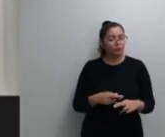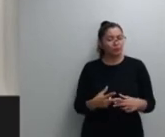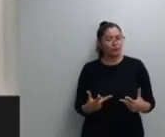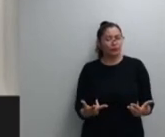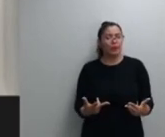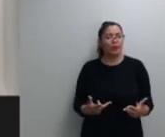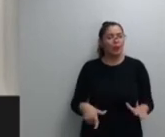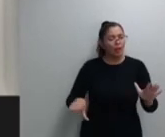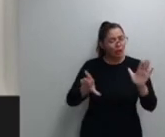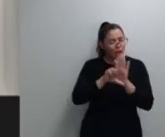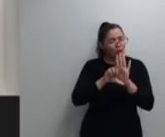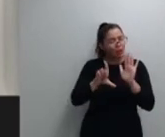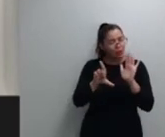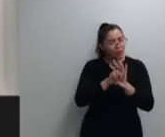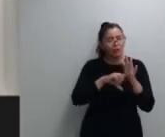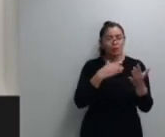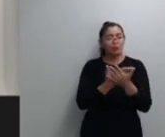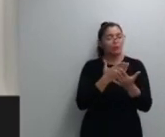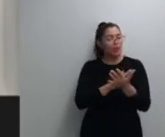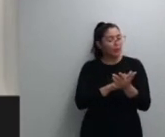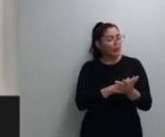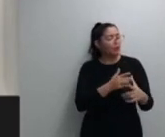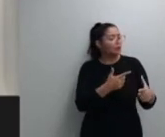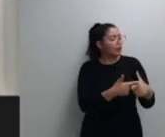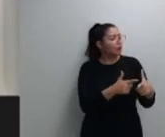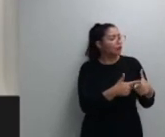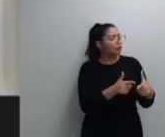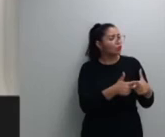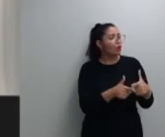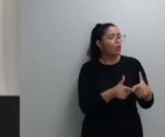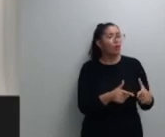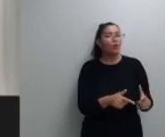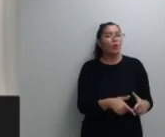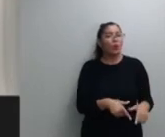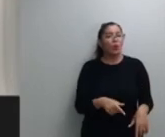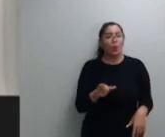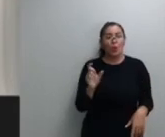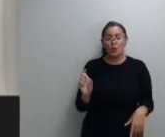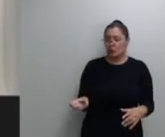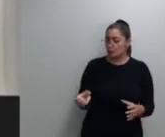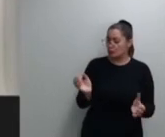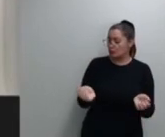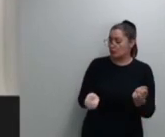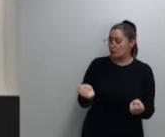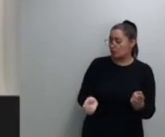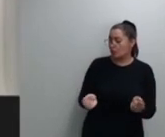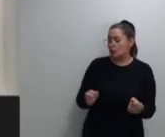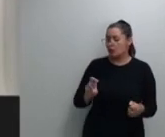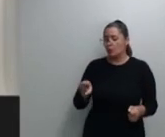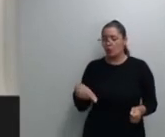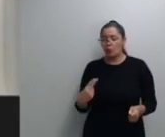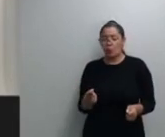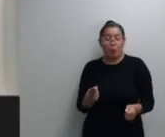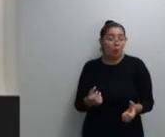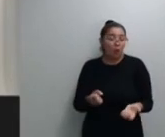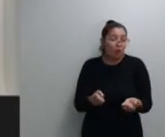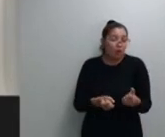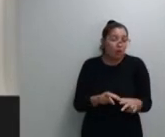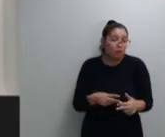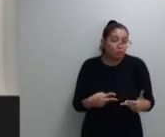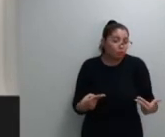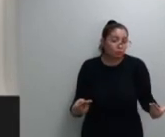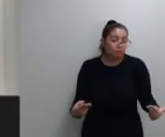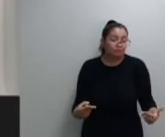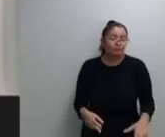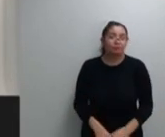ela interpreta as situações. Por exemplo, o fisco acha que veículo é uma coisa e máquina é outra. E nós também achamos? Podemos até